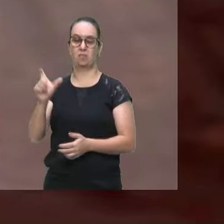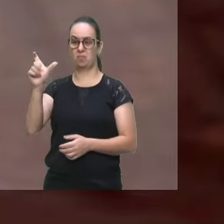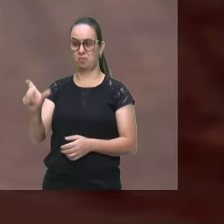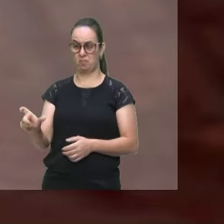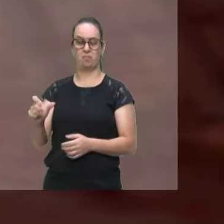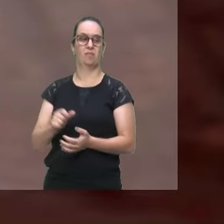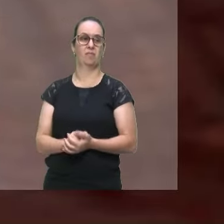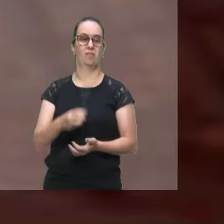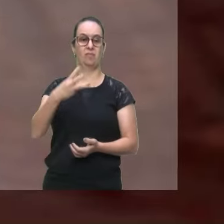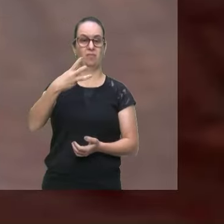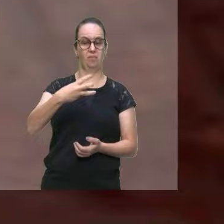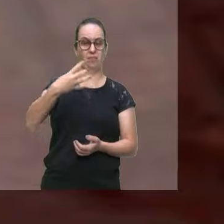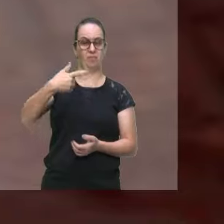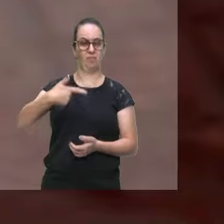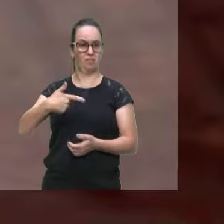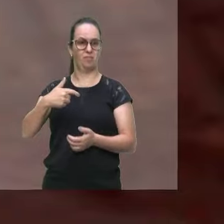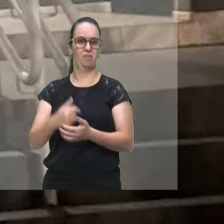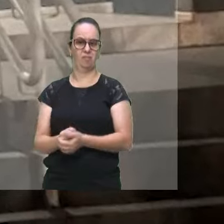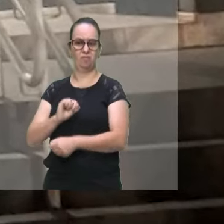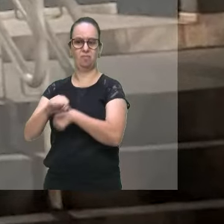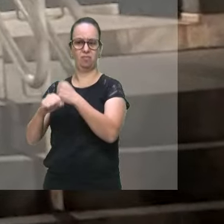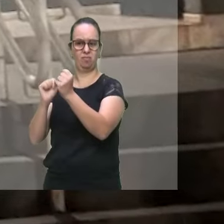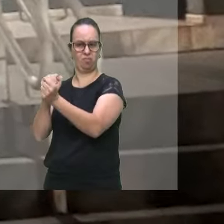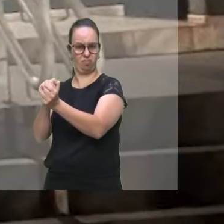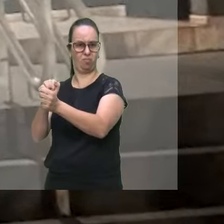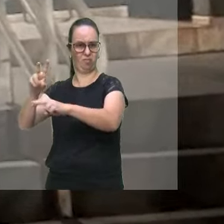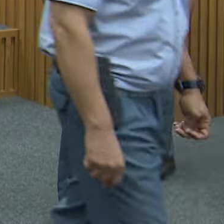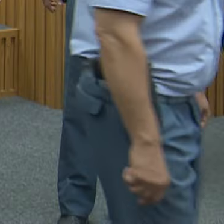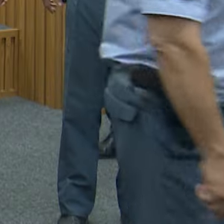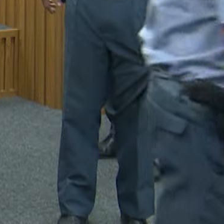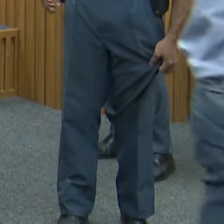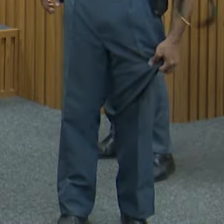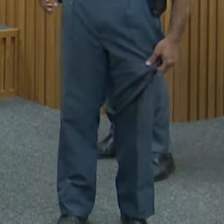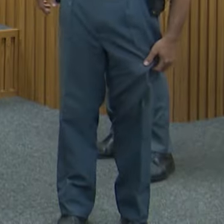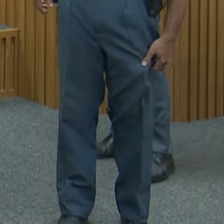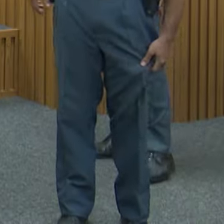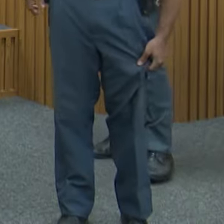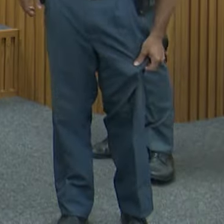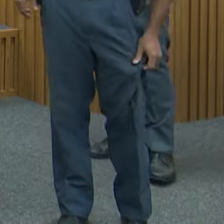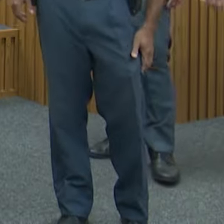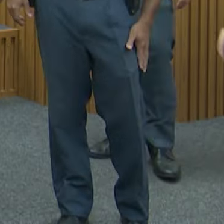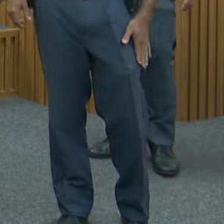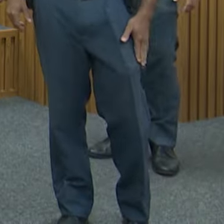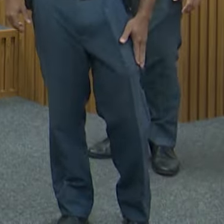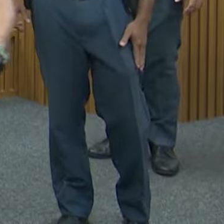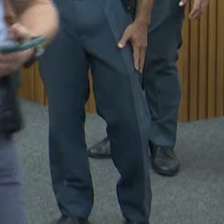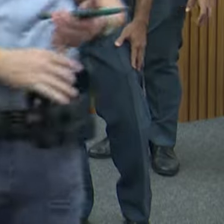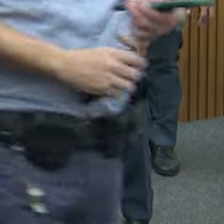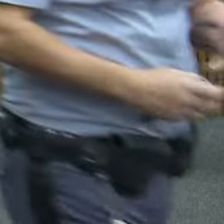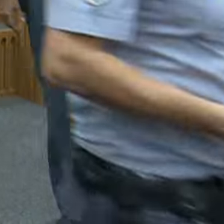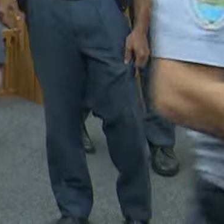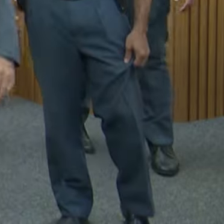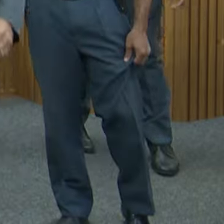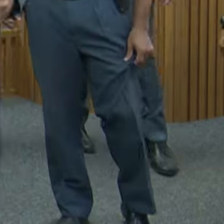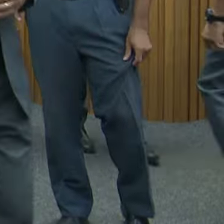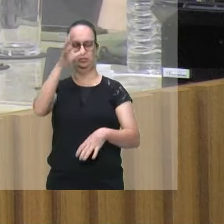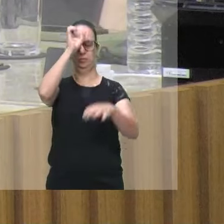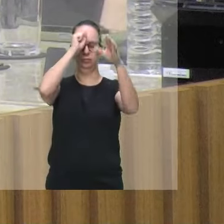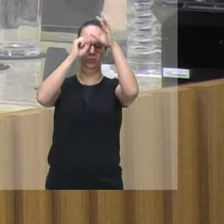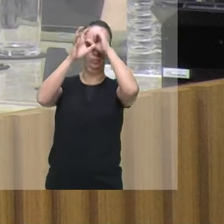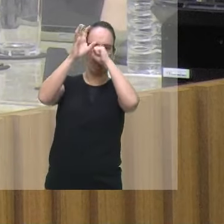população, tentando dar o nosso máximo aí no cumprimento do dever, sempre servindo e